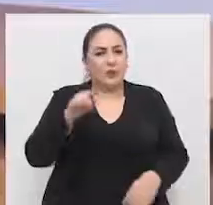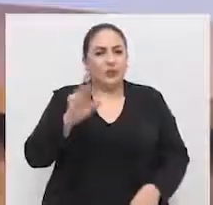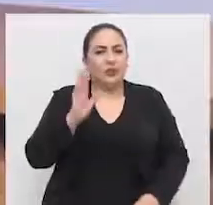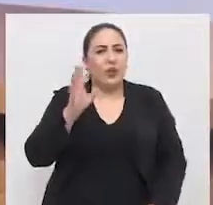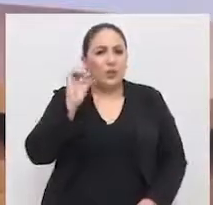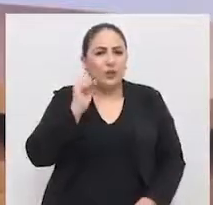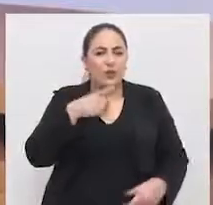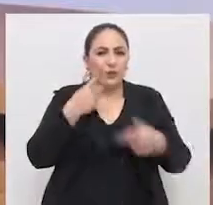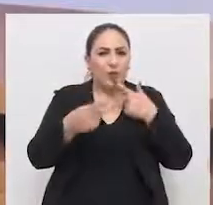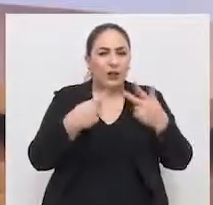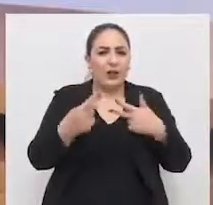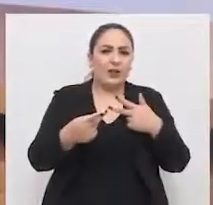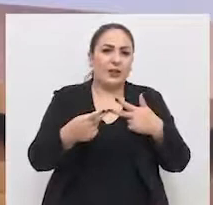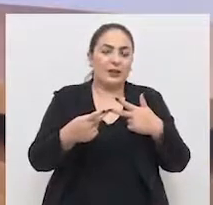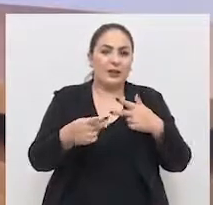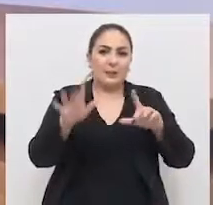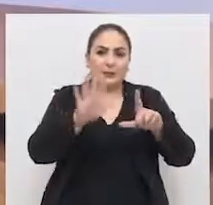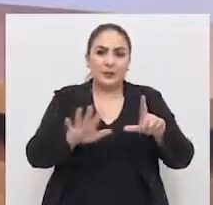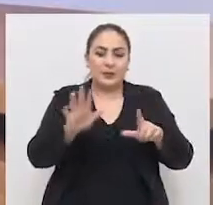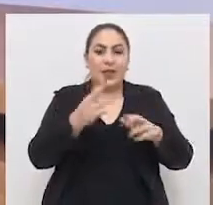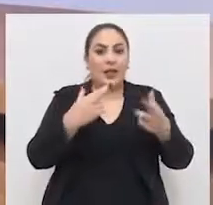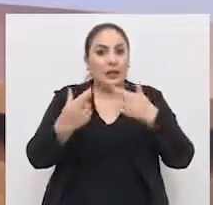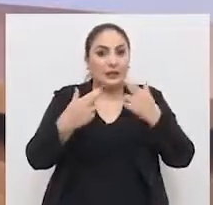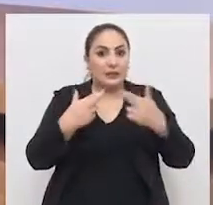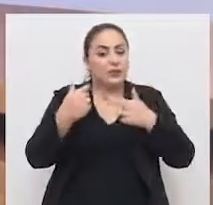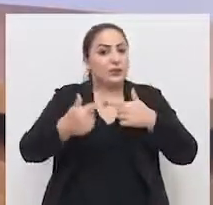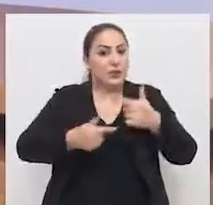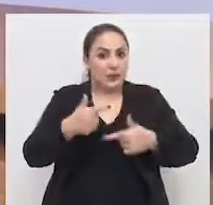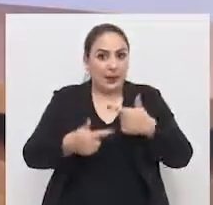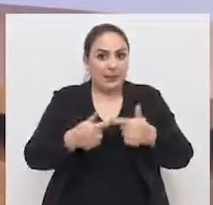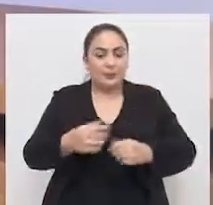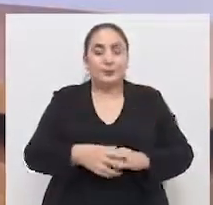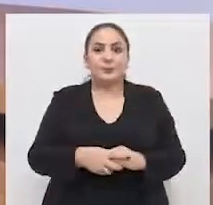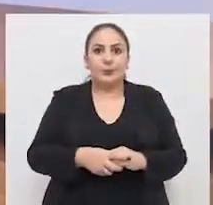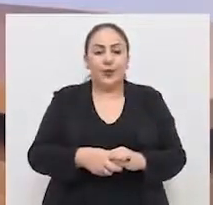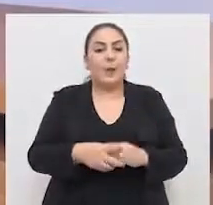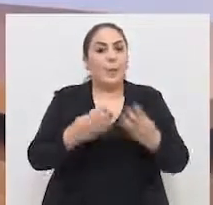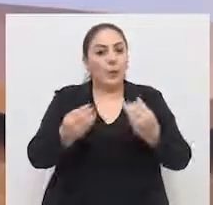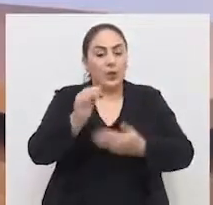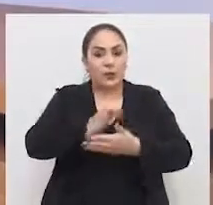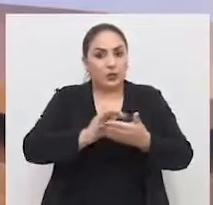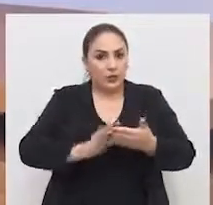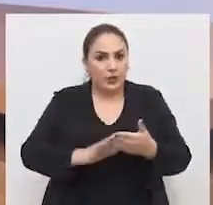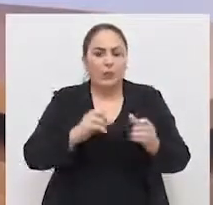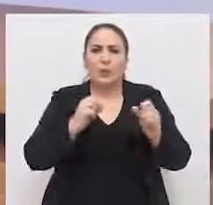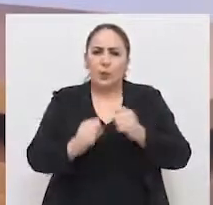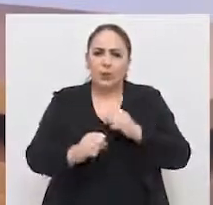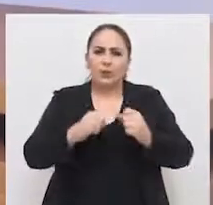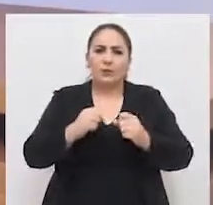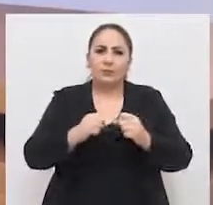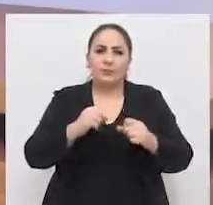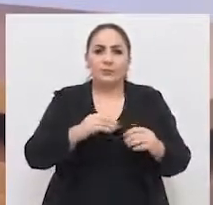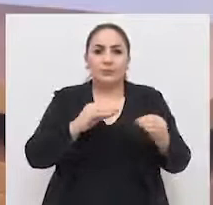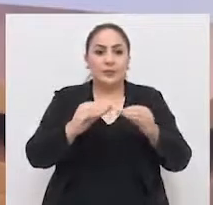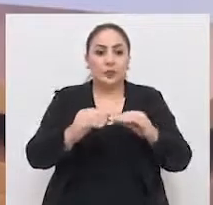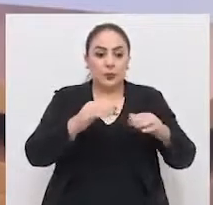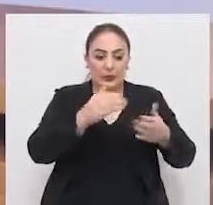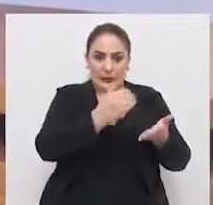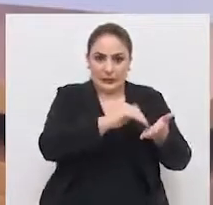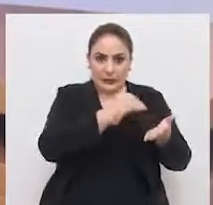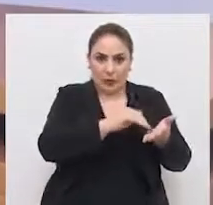Você já ouviu falar da plataformização das relações de trabalho? Muitas atividades puderam se deslocar